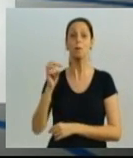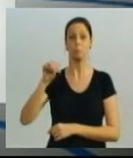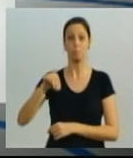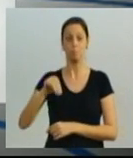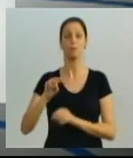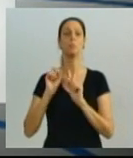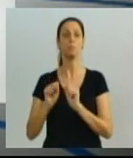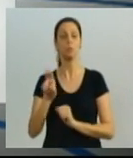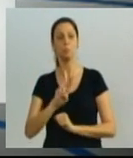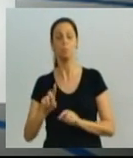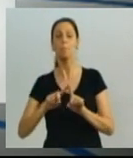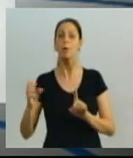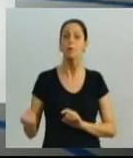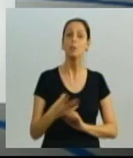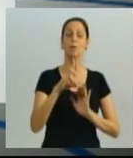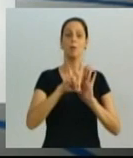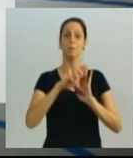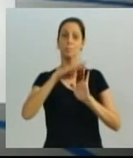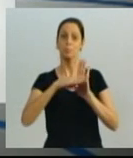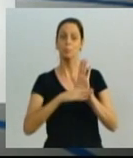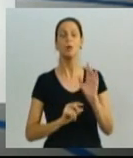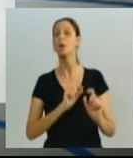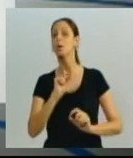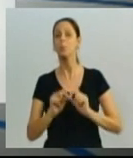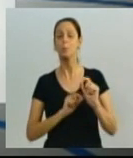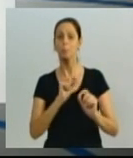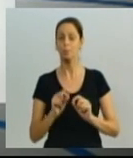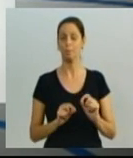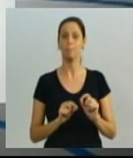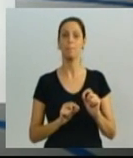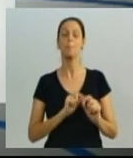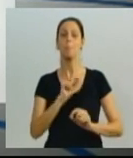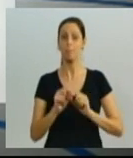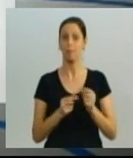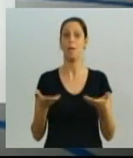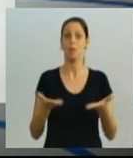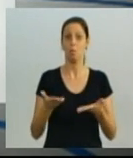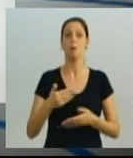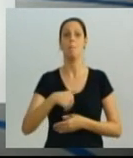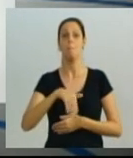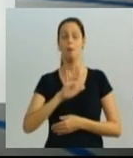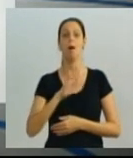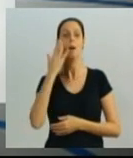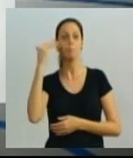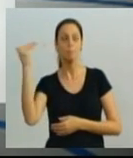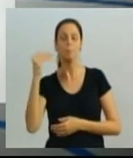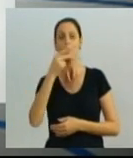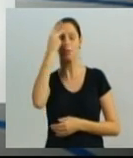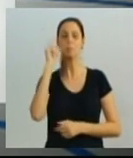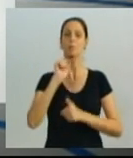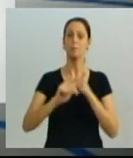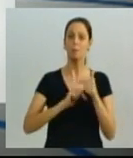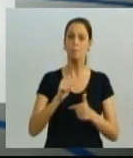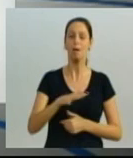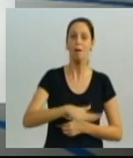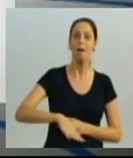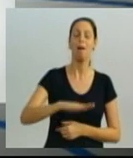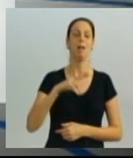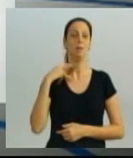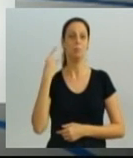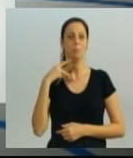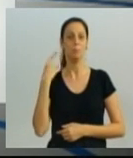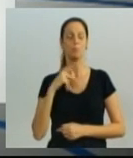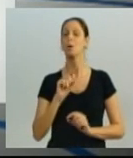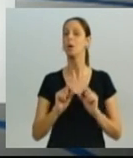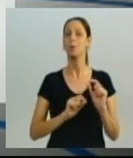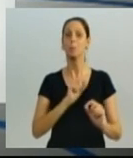Agora a nova legislação trouxe e resgatou, e agora vai ficar muito mais conhecido para quem milita na política, Marco, a velha figura